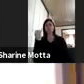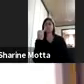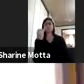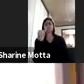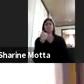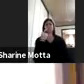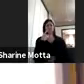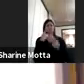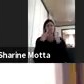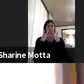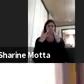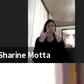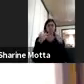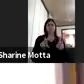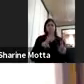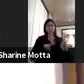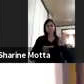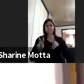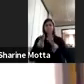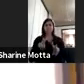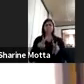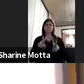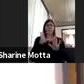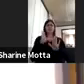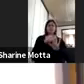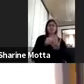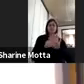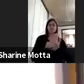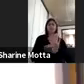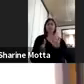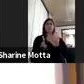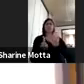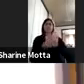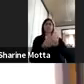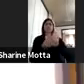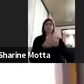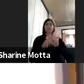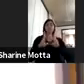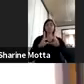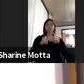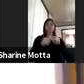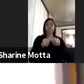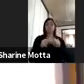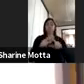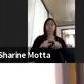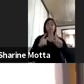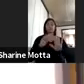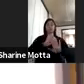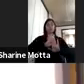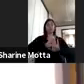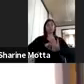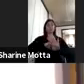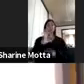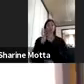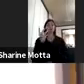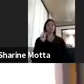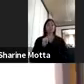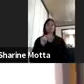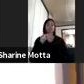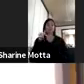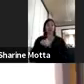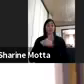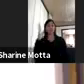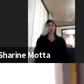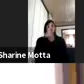que tratamos sobre esse assunto e promovemos uma reflexão, porque, lamentavelmente, hoje, no nosso